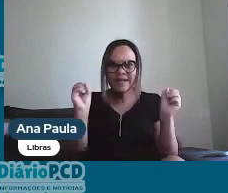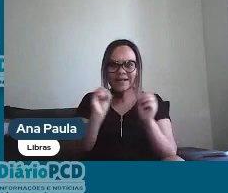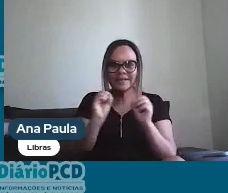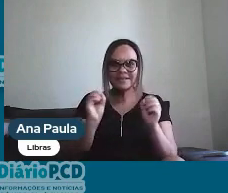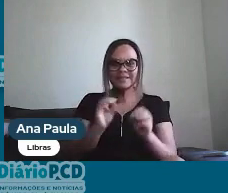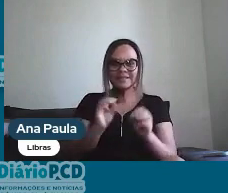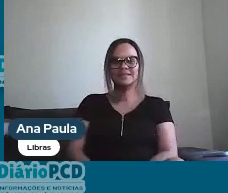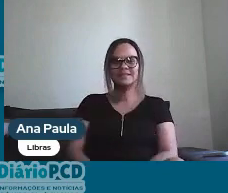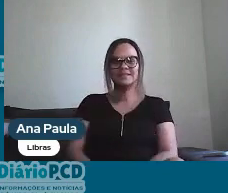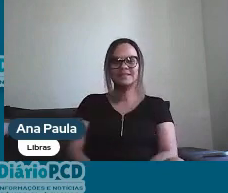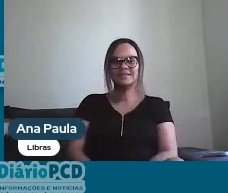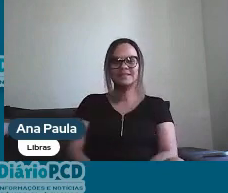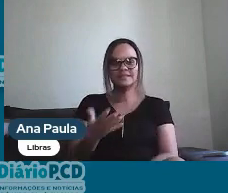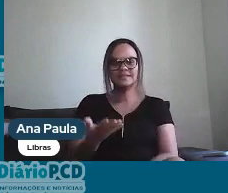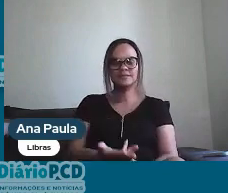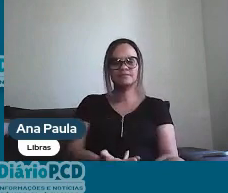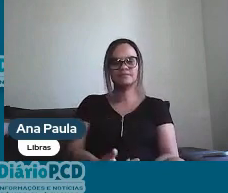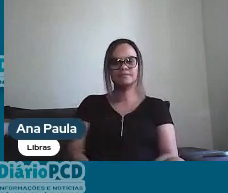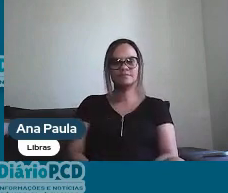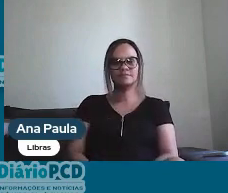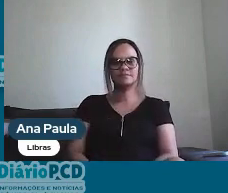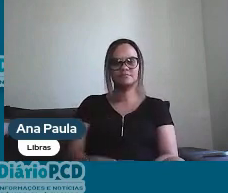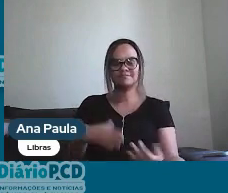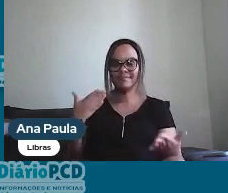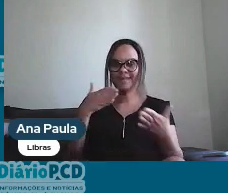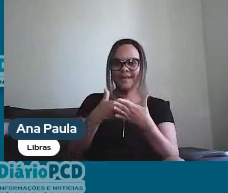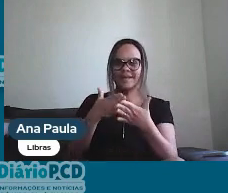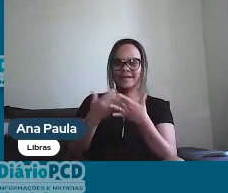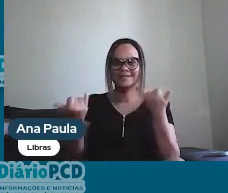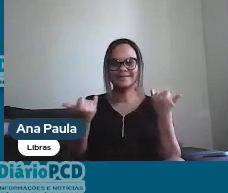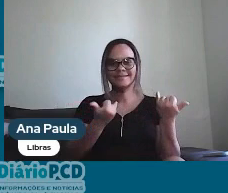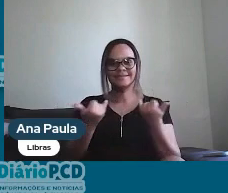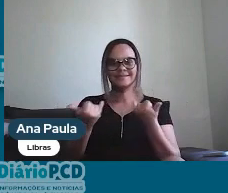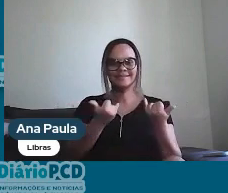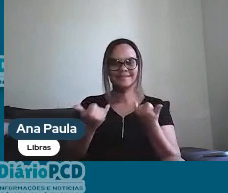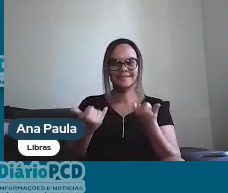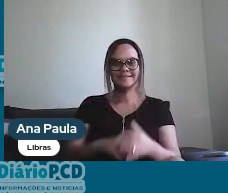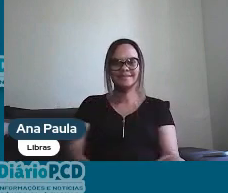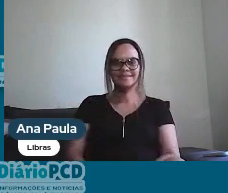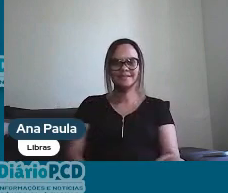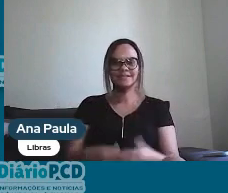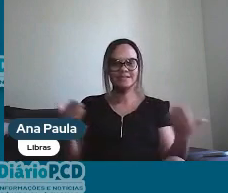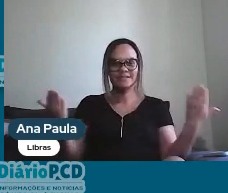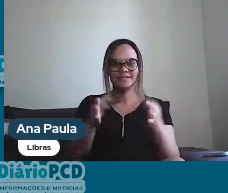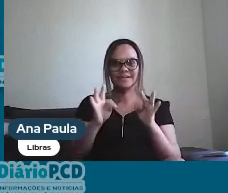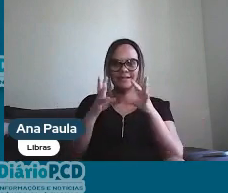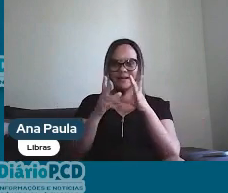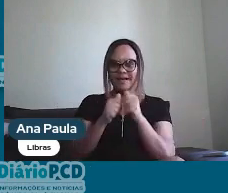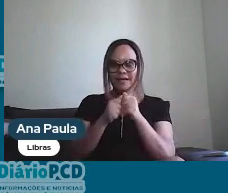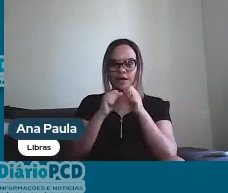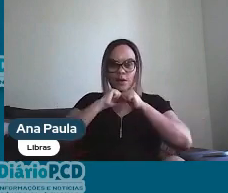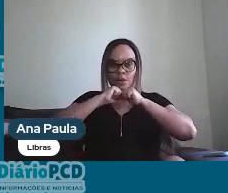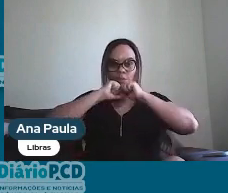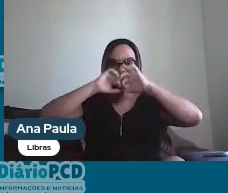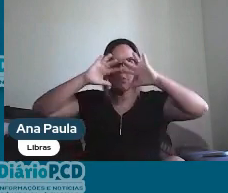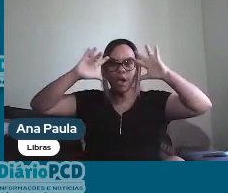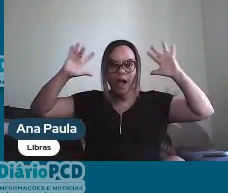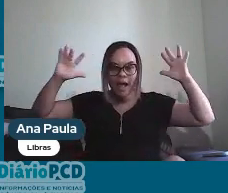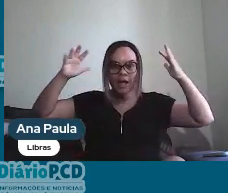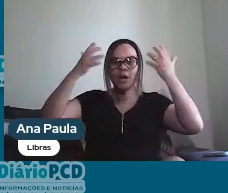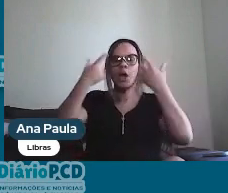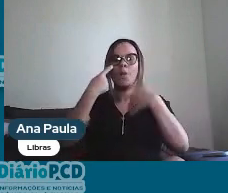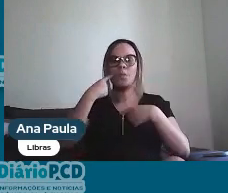né? E então tinha essa vedação de informar as discussões, agora não. Agora tudo é muito às claras, com total